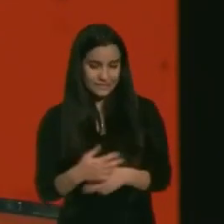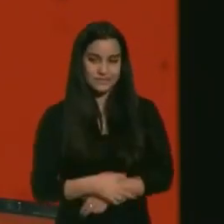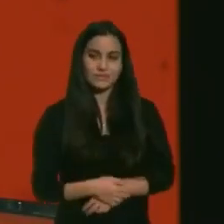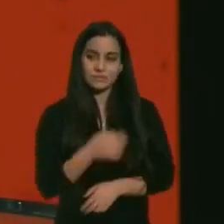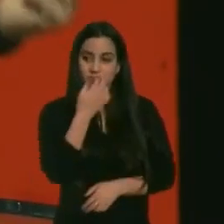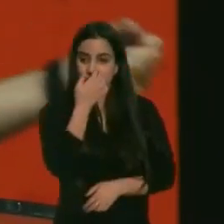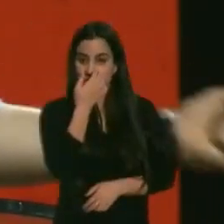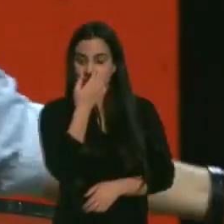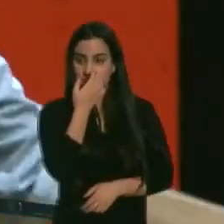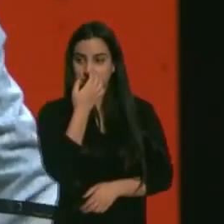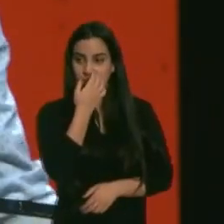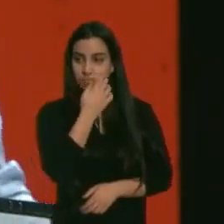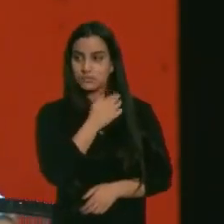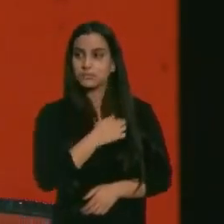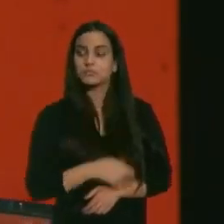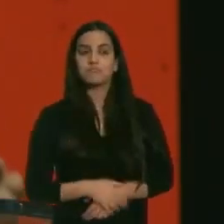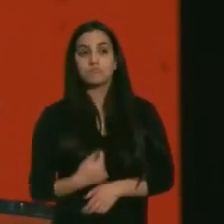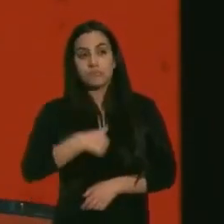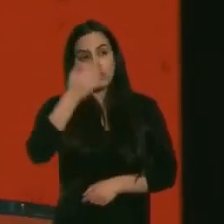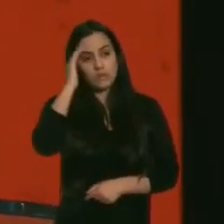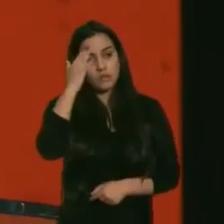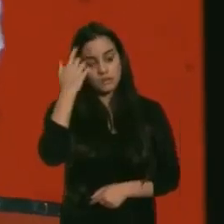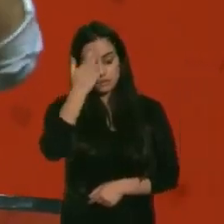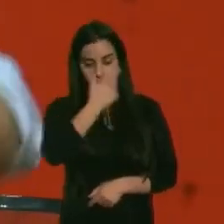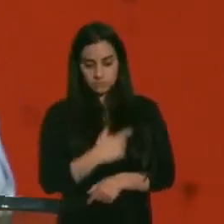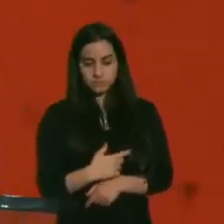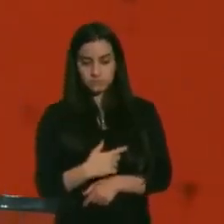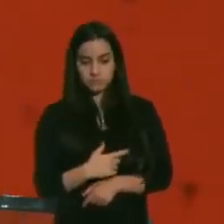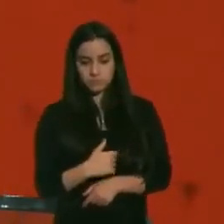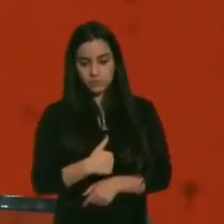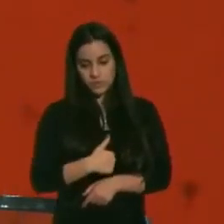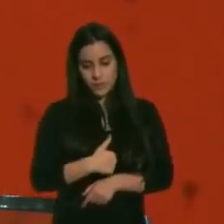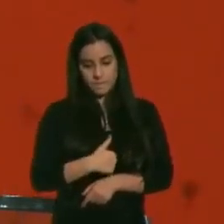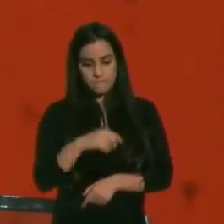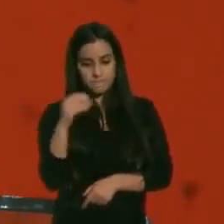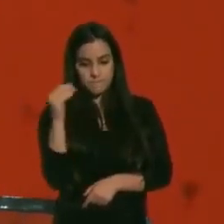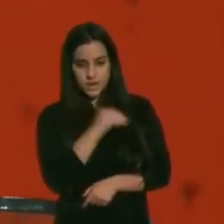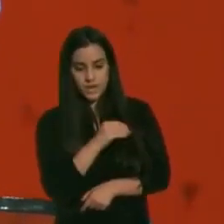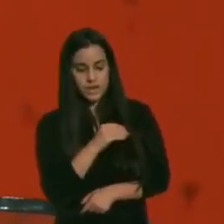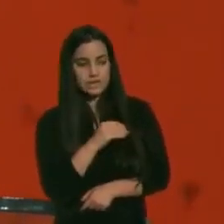Quando entendemos a nossa condição de depravados,